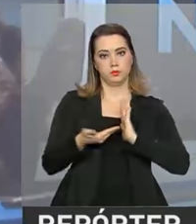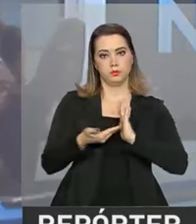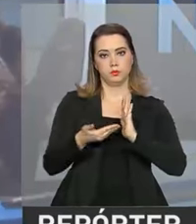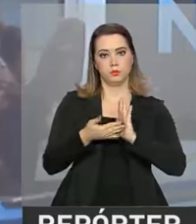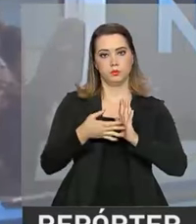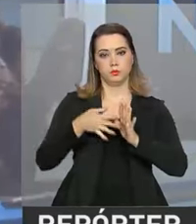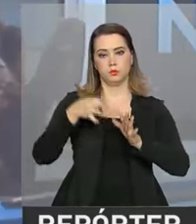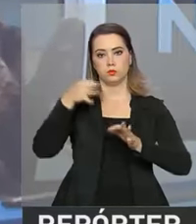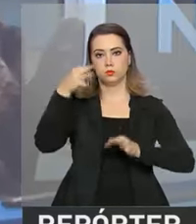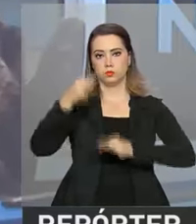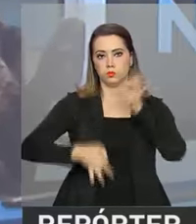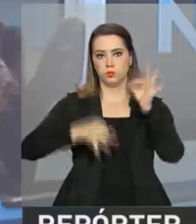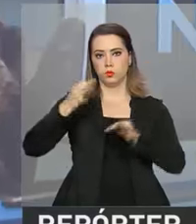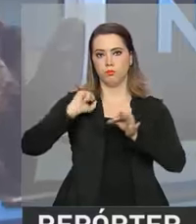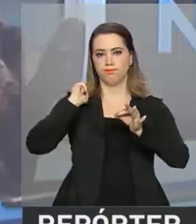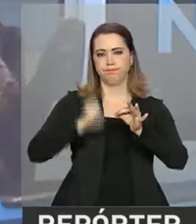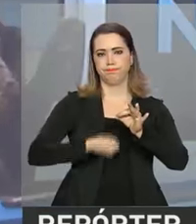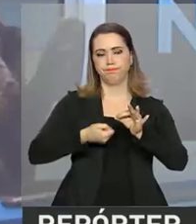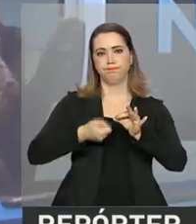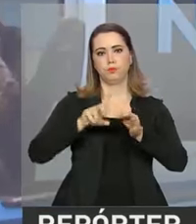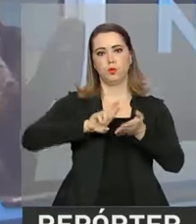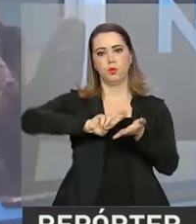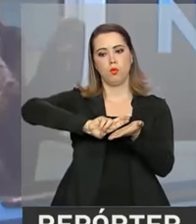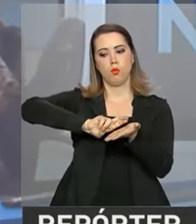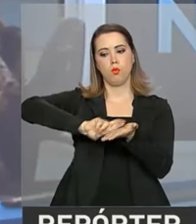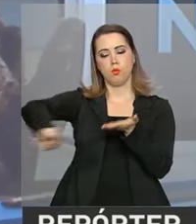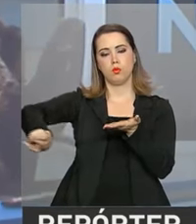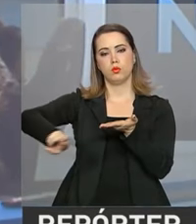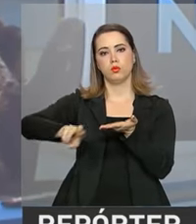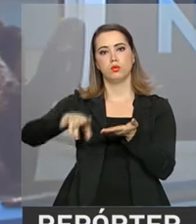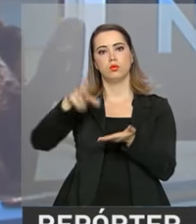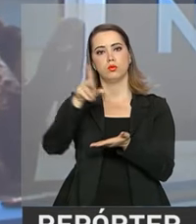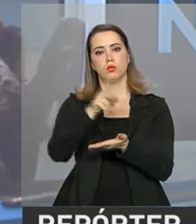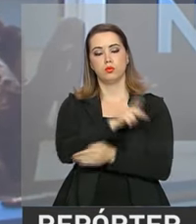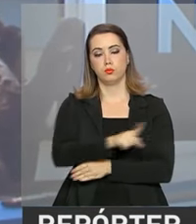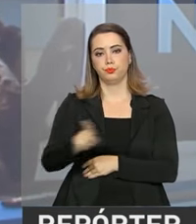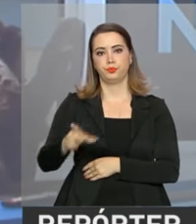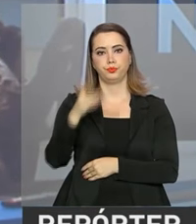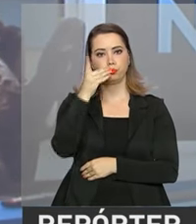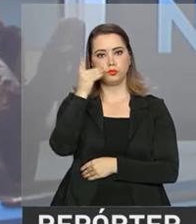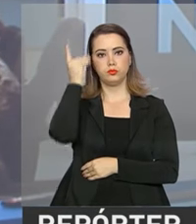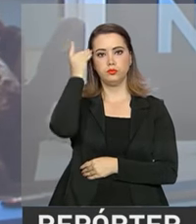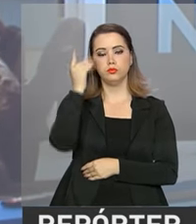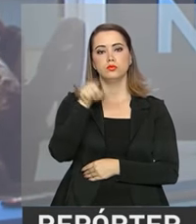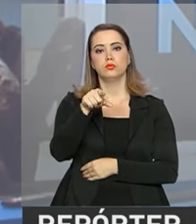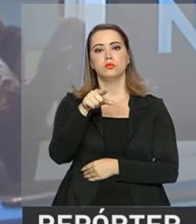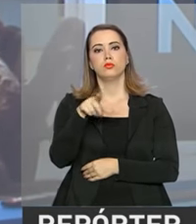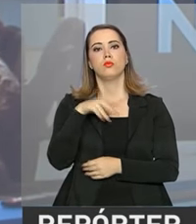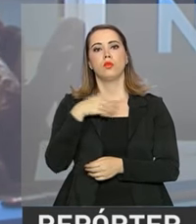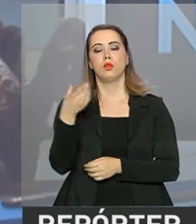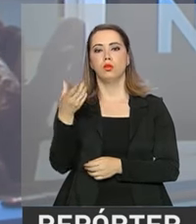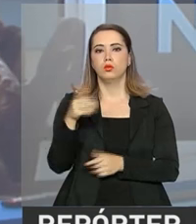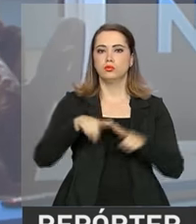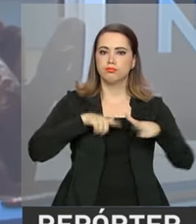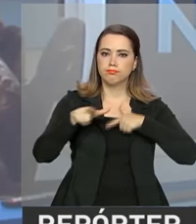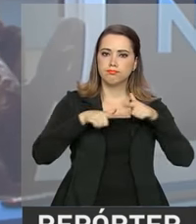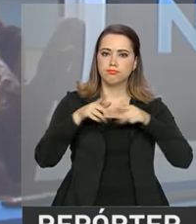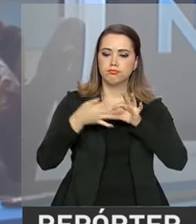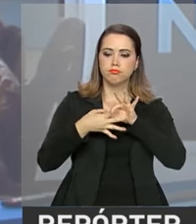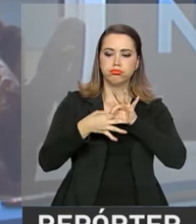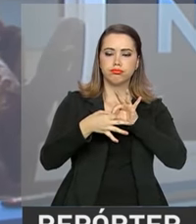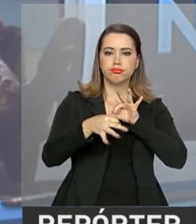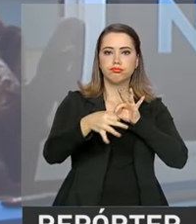do processo de impeachment da presidente afastada Dilma Rousseff. A previsão é de que os trabalhos se prolonguem até a